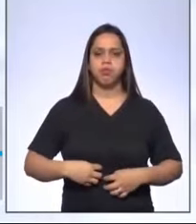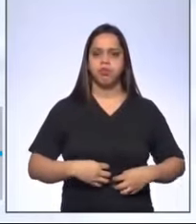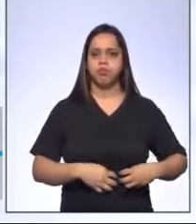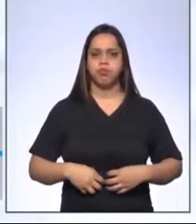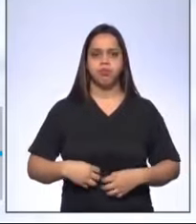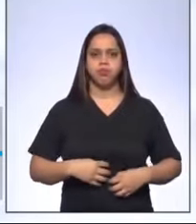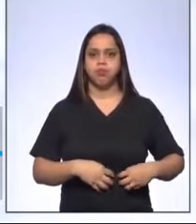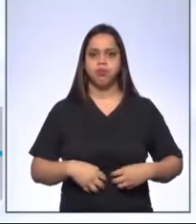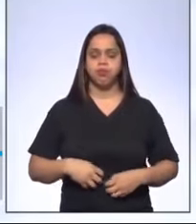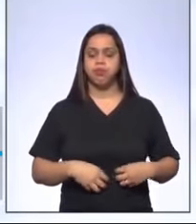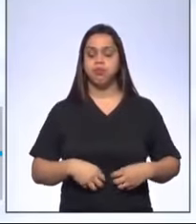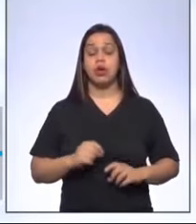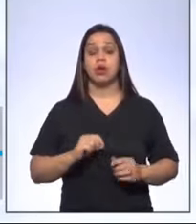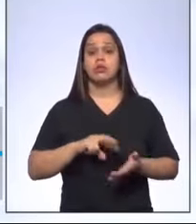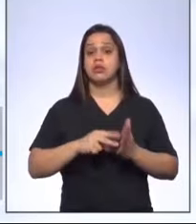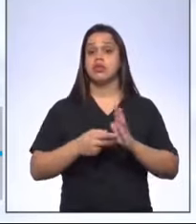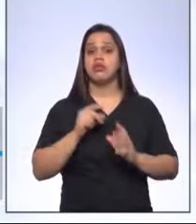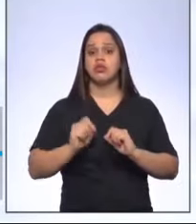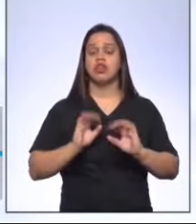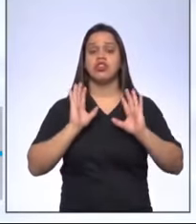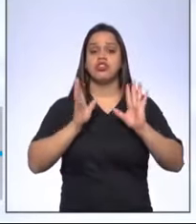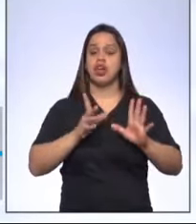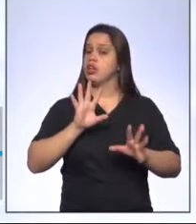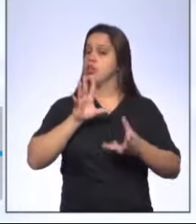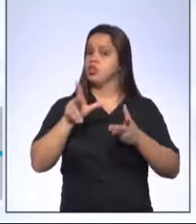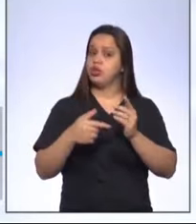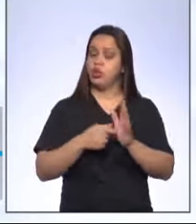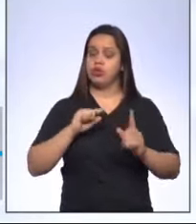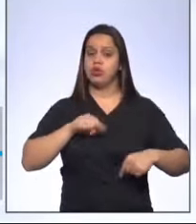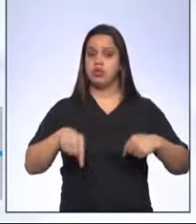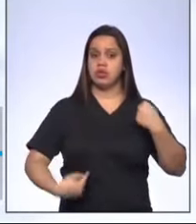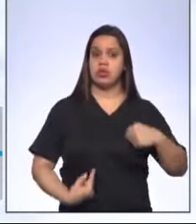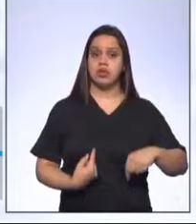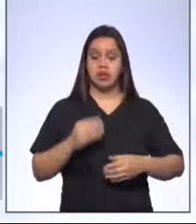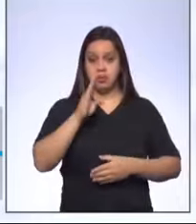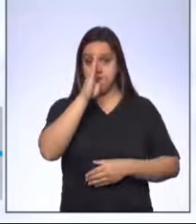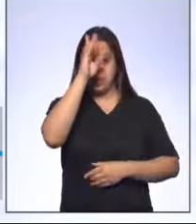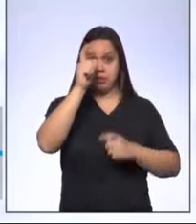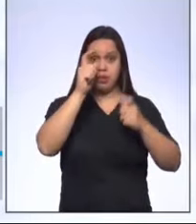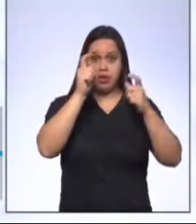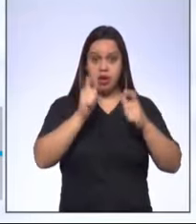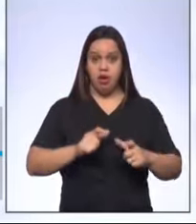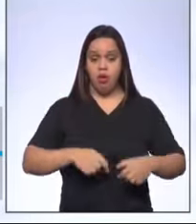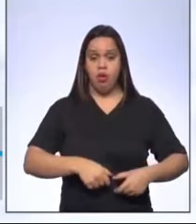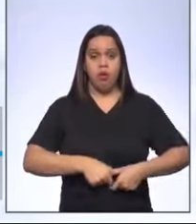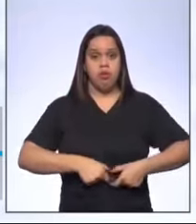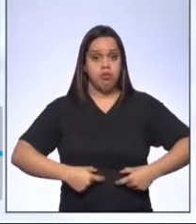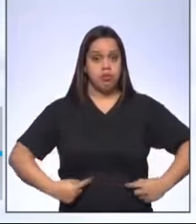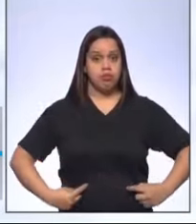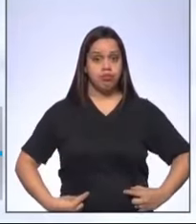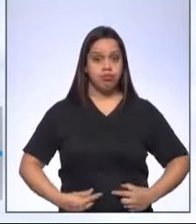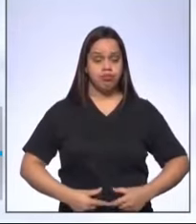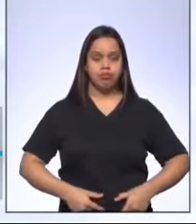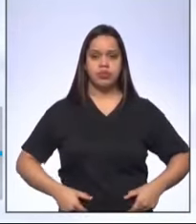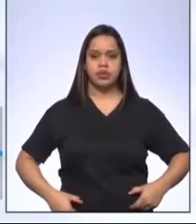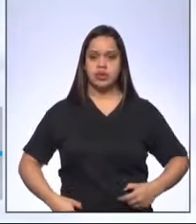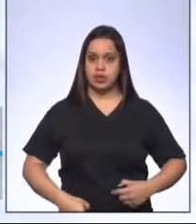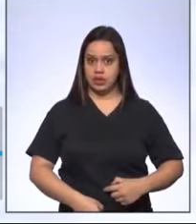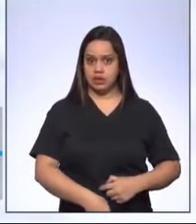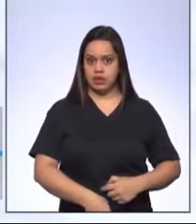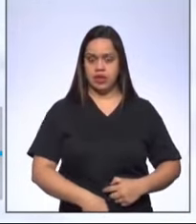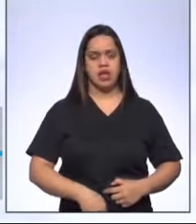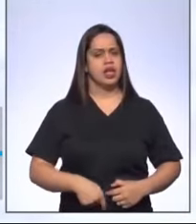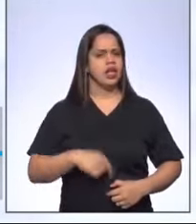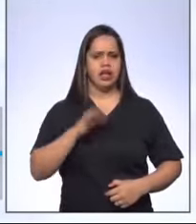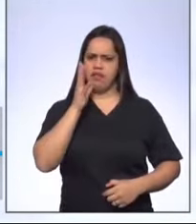a digestão ocorrendo ali, principalmente no intestino. Tá? E vai ficar rodando aí, ó, bastante tempo. Tá bom? E